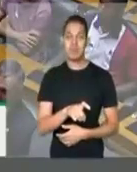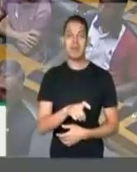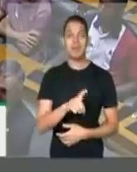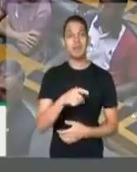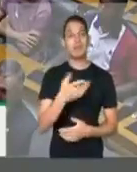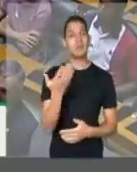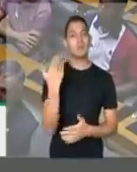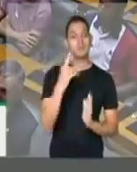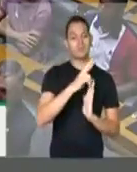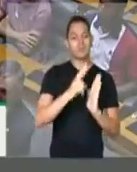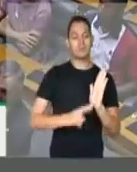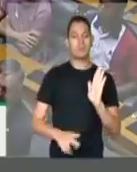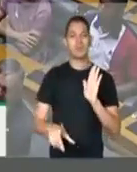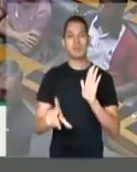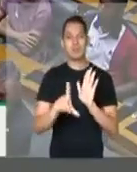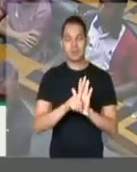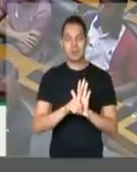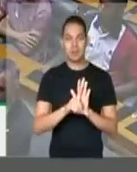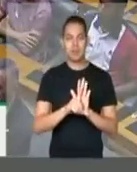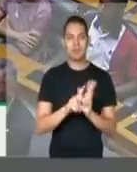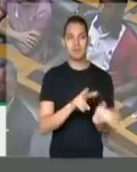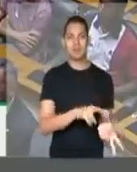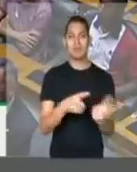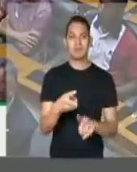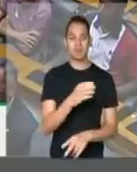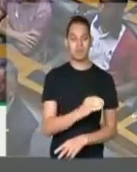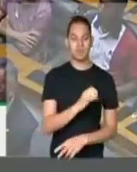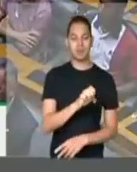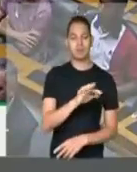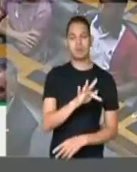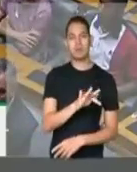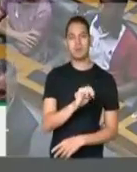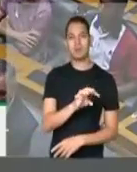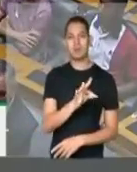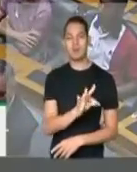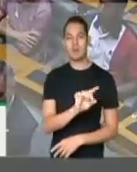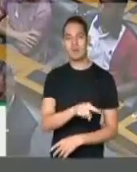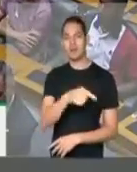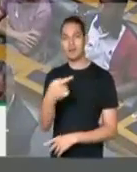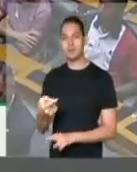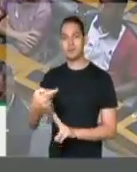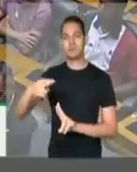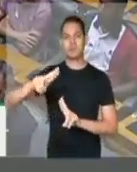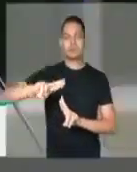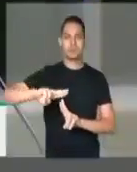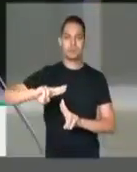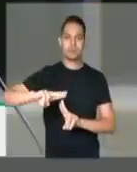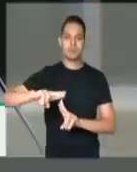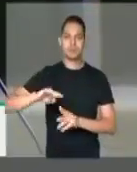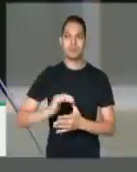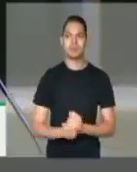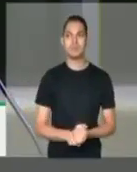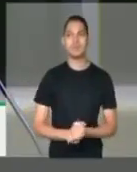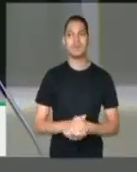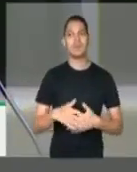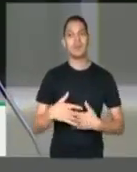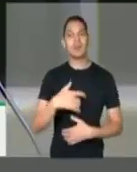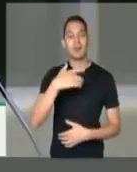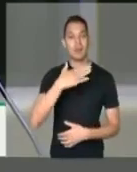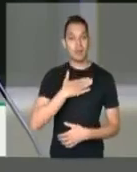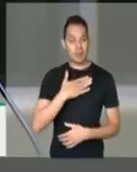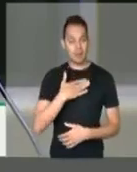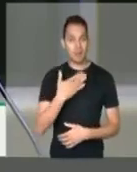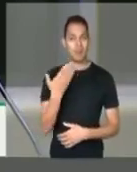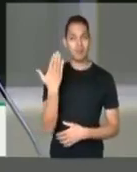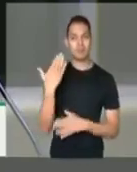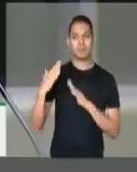dos relatores da lei que transformou o antigo CEFET na primeira e única Universidade Tecnológica Federal desse país. E eu, em